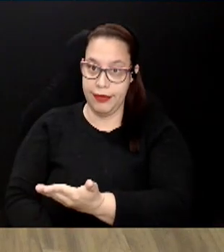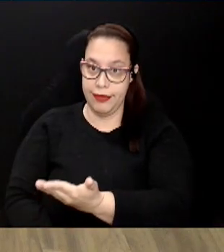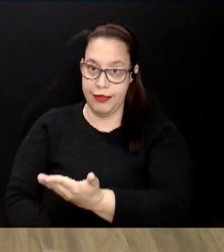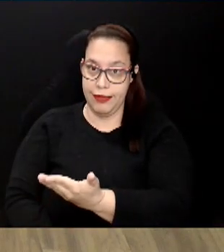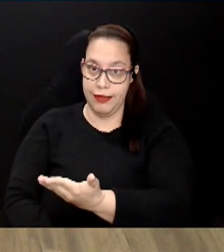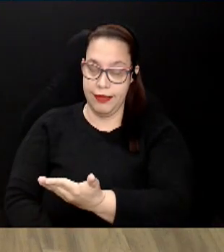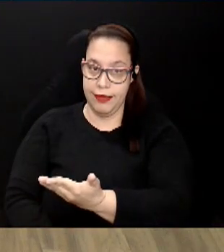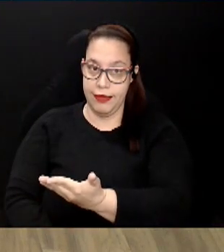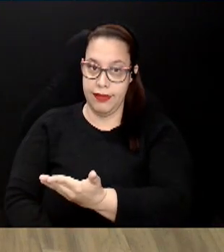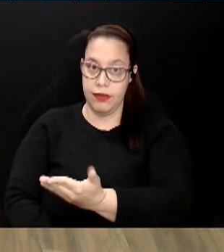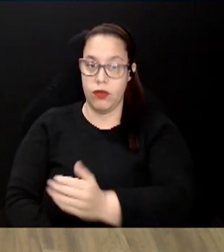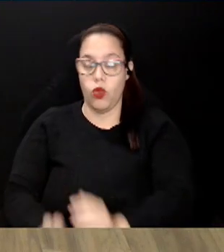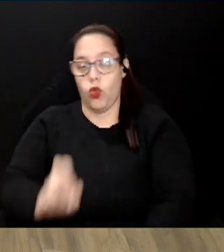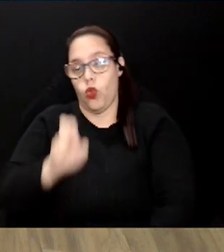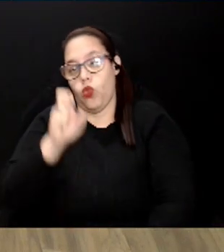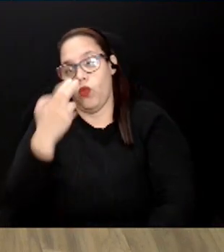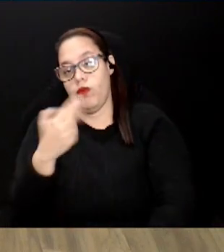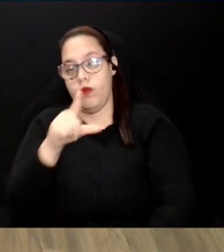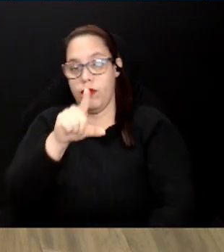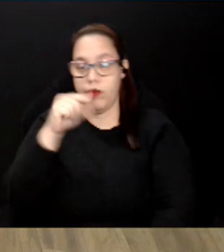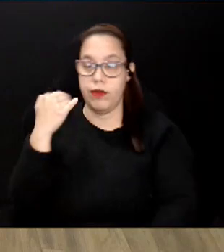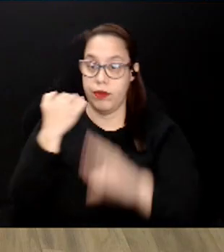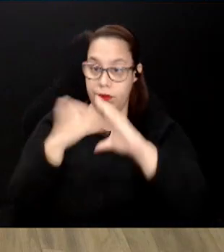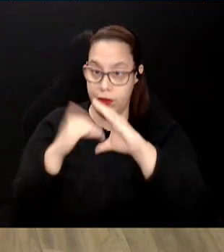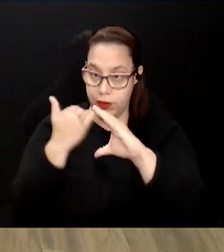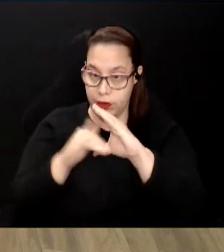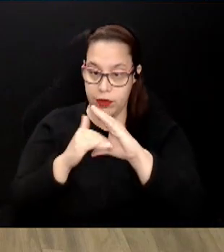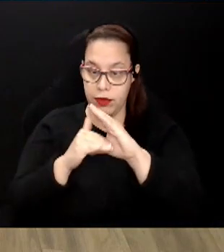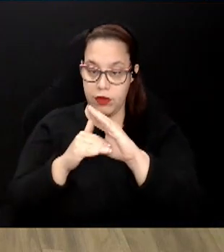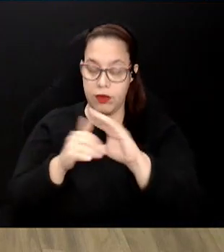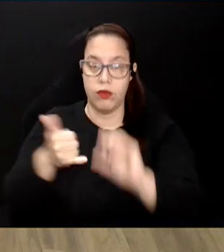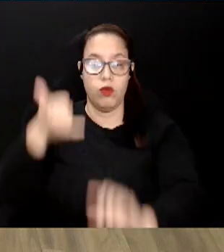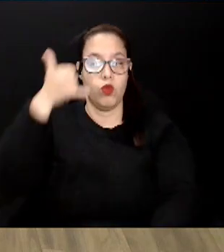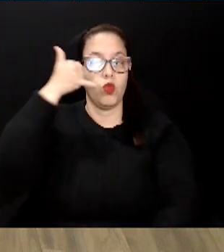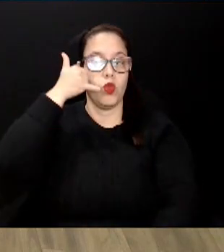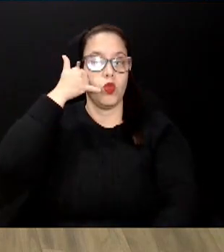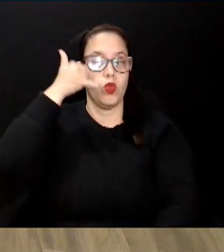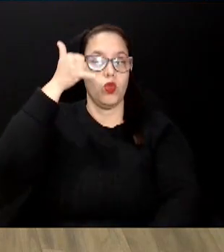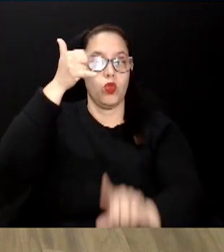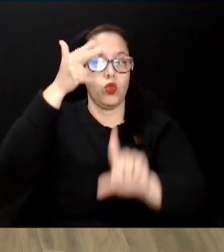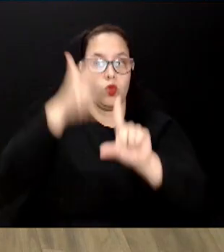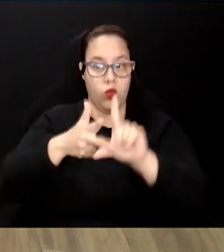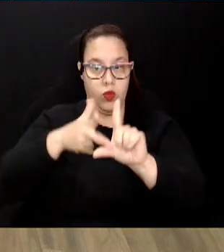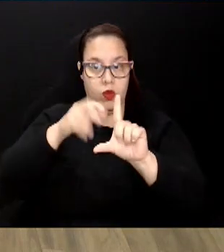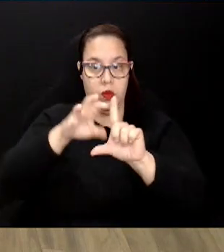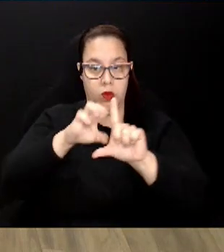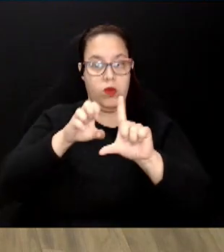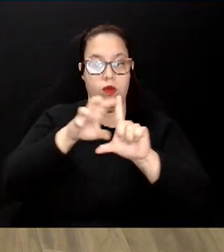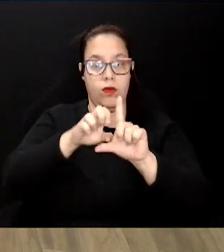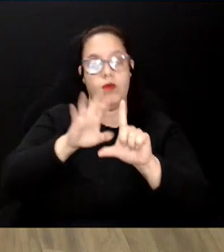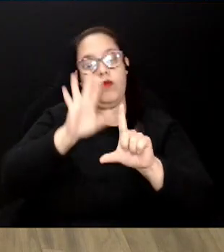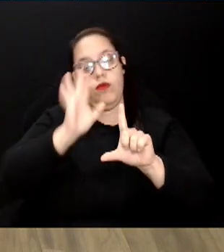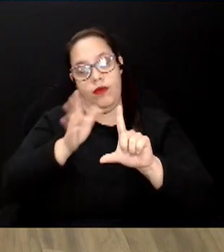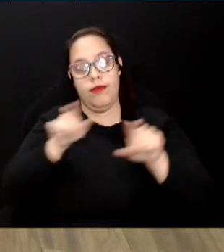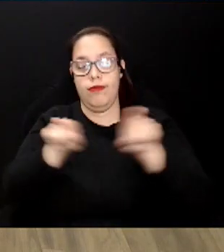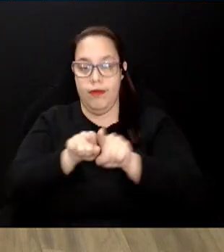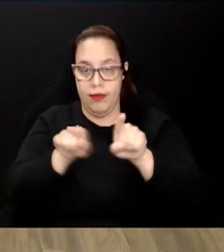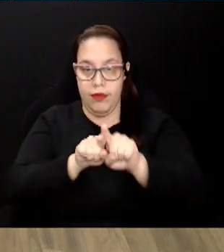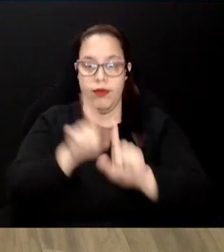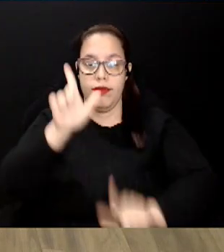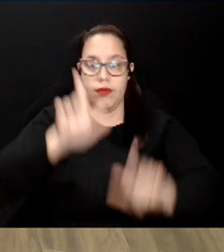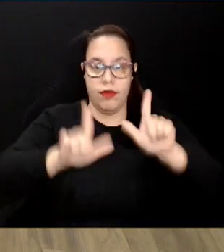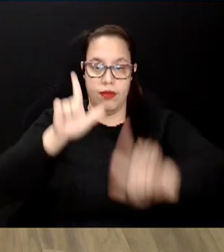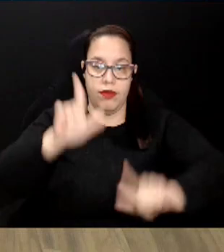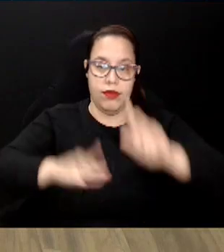978293776, ou você pode enviar esta mensagem apontando a câmera do seu celular para o QR Code. Também já aparece uma mensagem na sua tela,